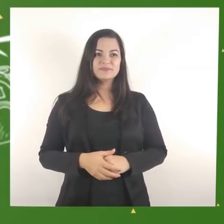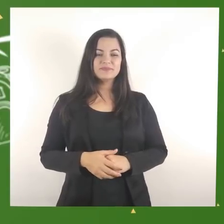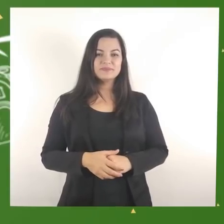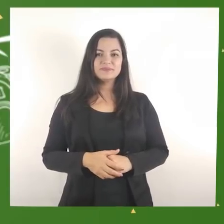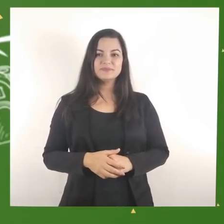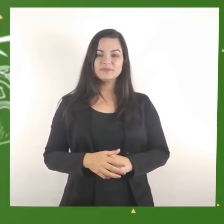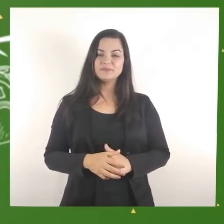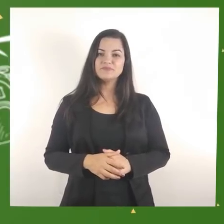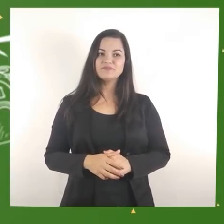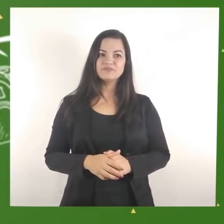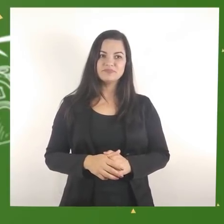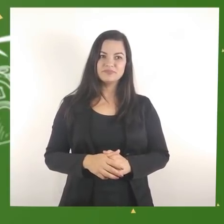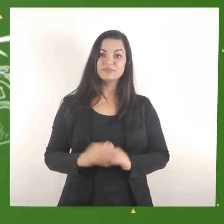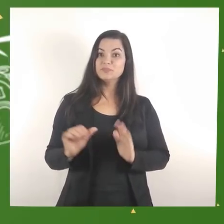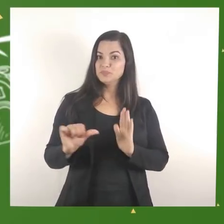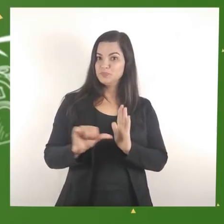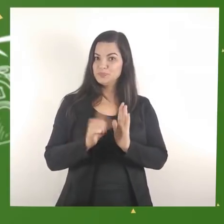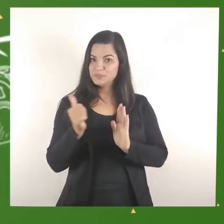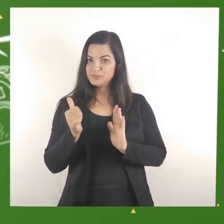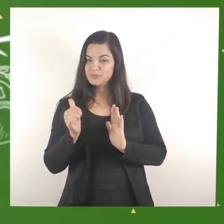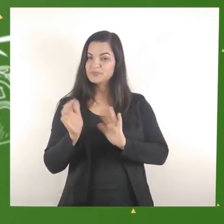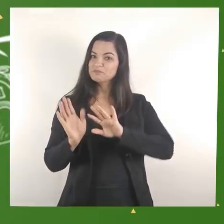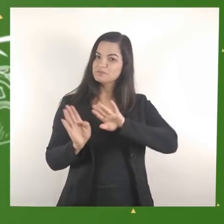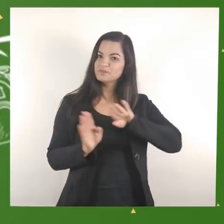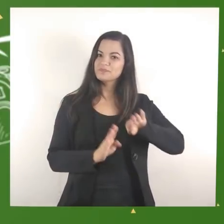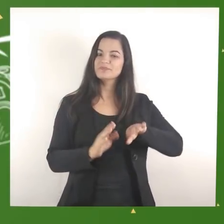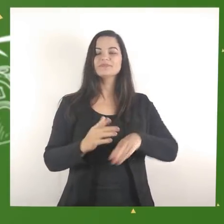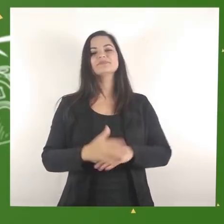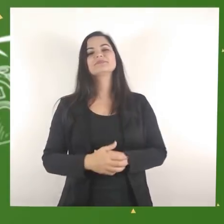Então, essa é a primeira parte.